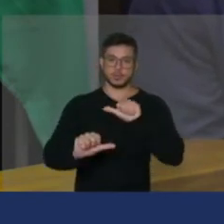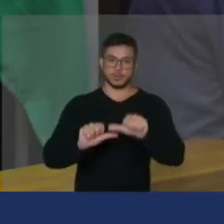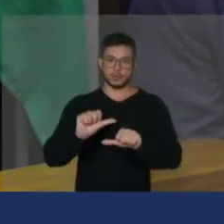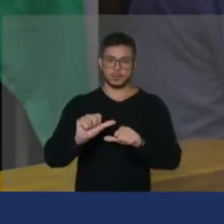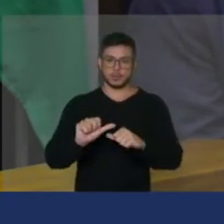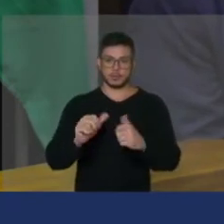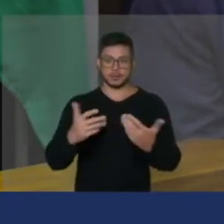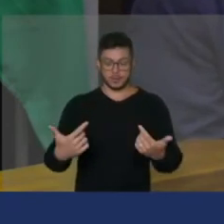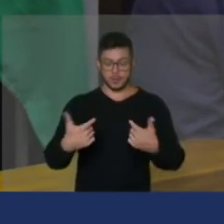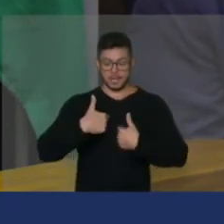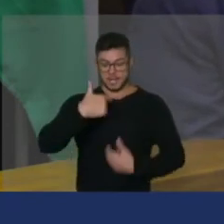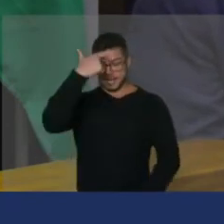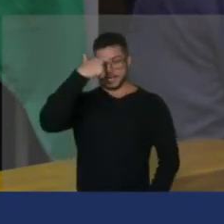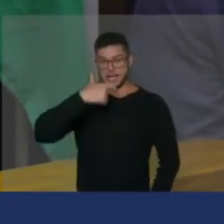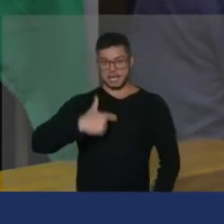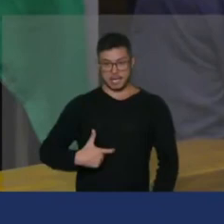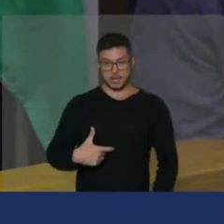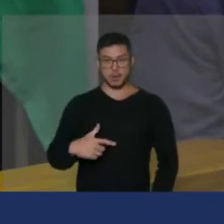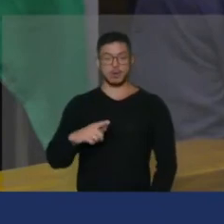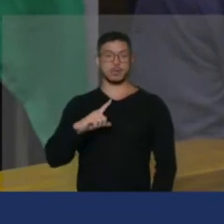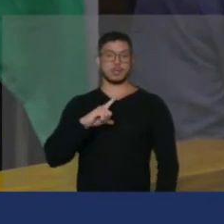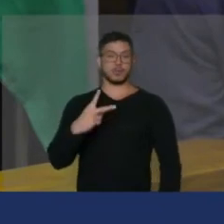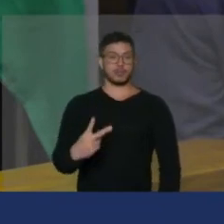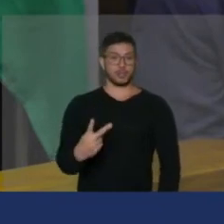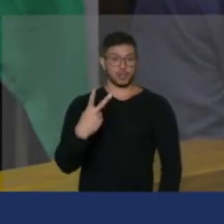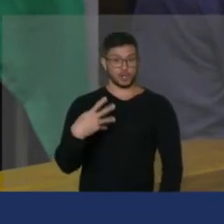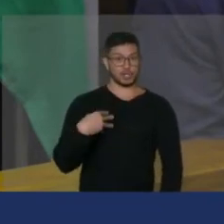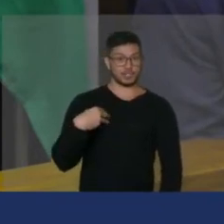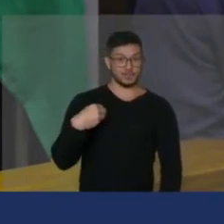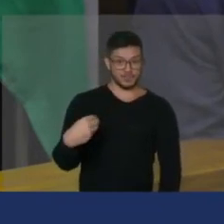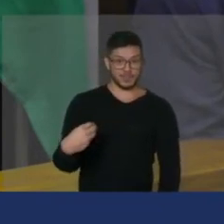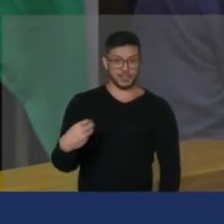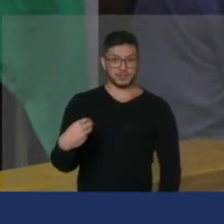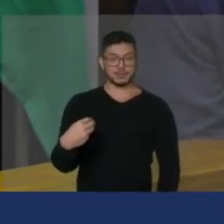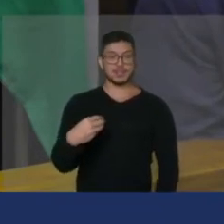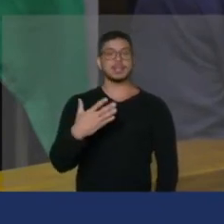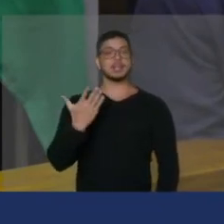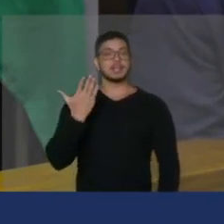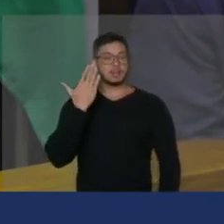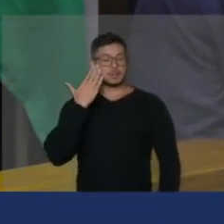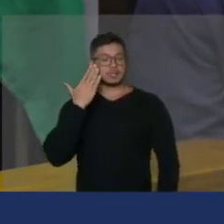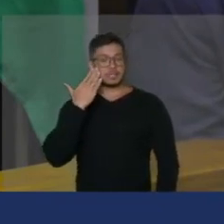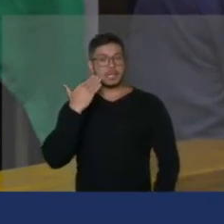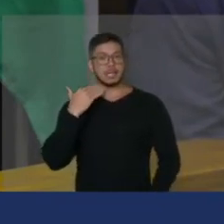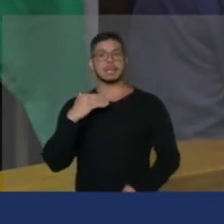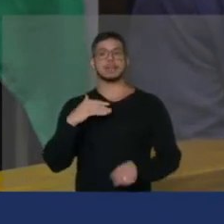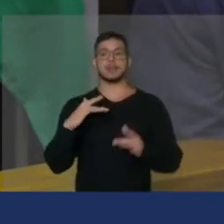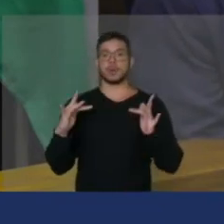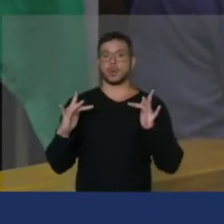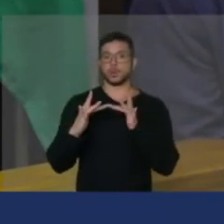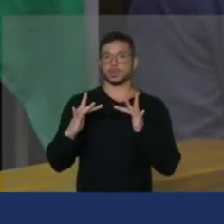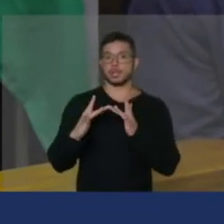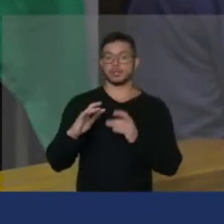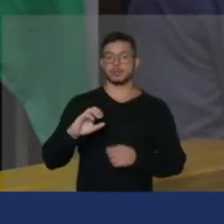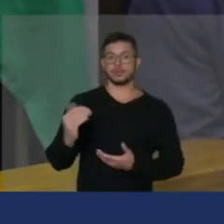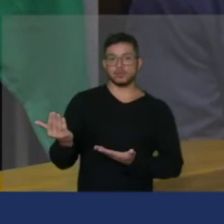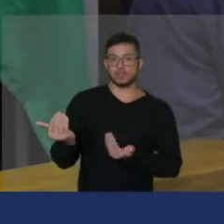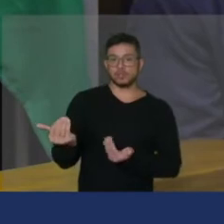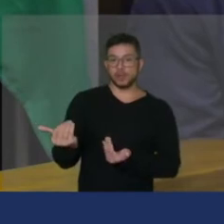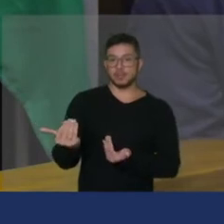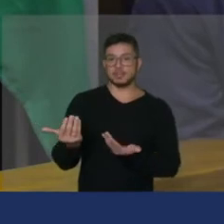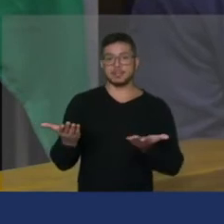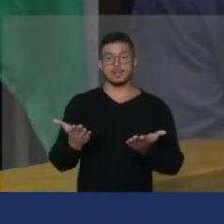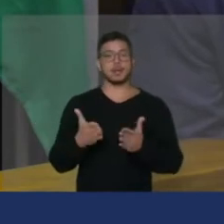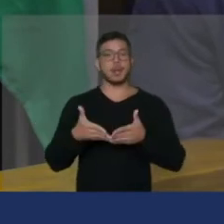Eu, como pai do Ravi e da Raika, e muito conectado com a nova geração também, eu faço um apelo para que eles continuem